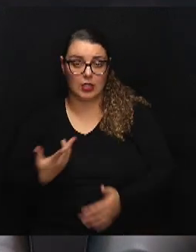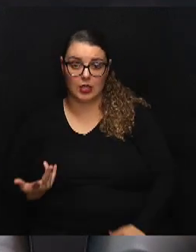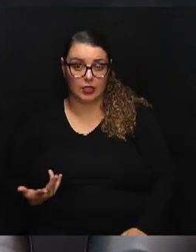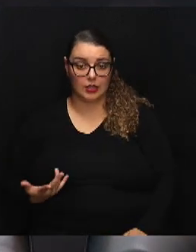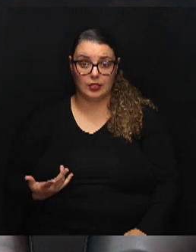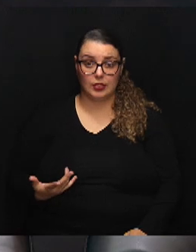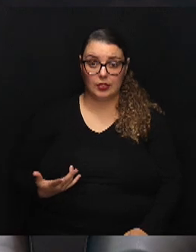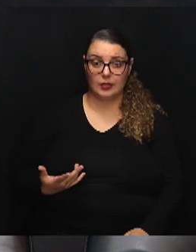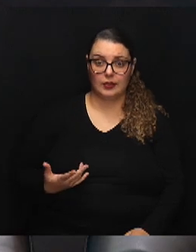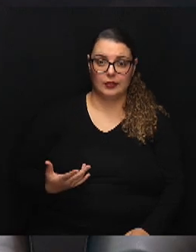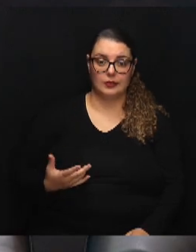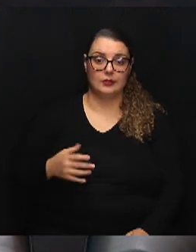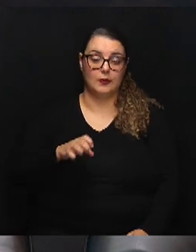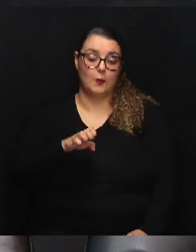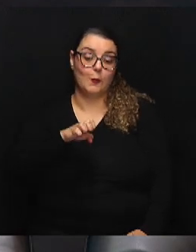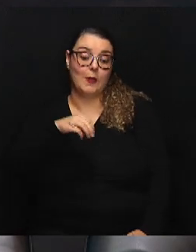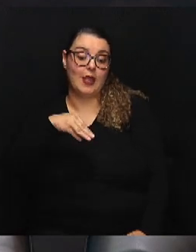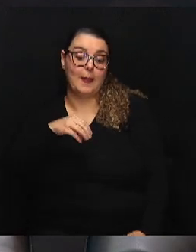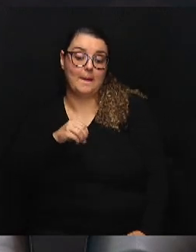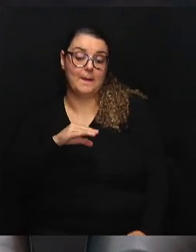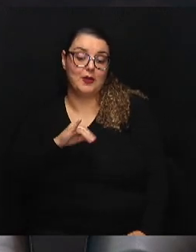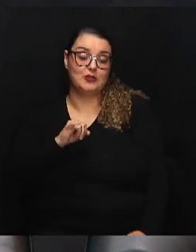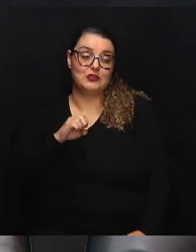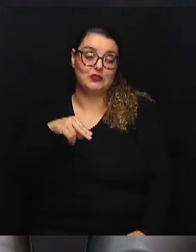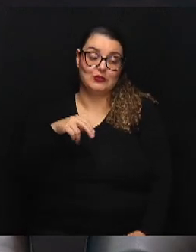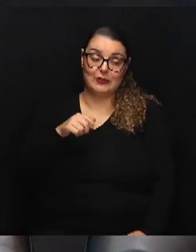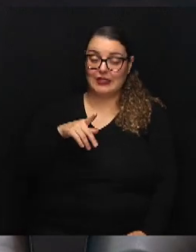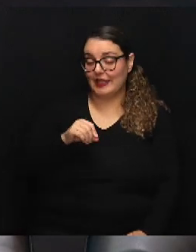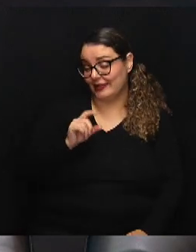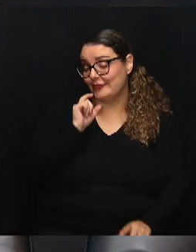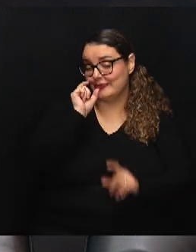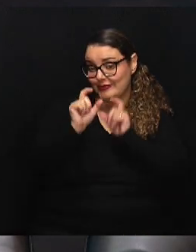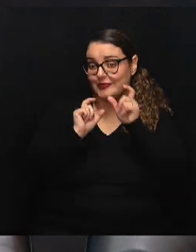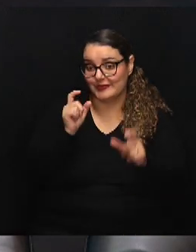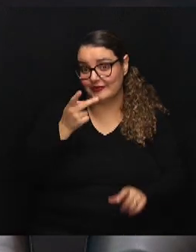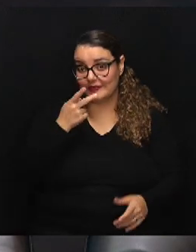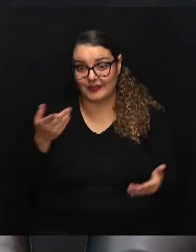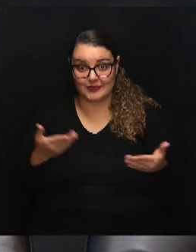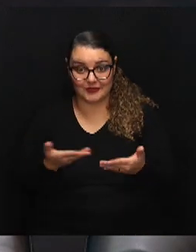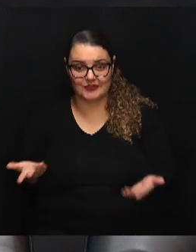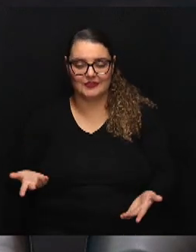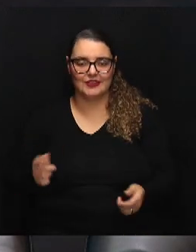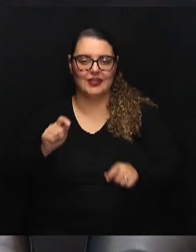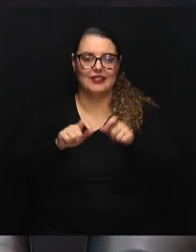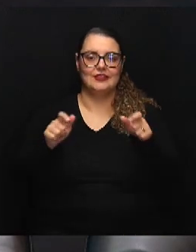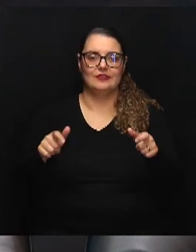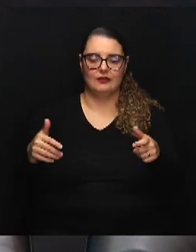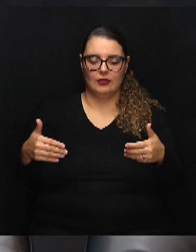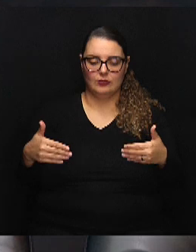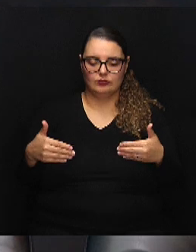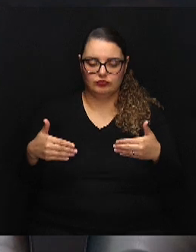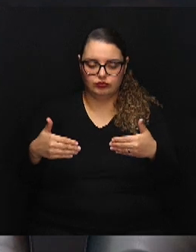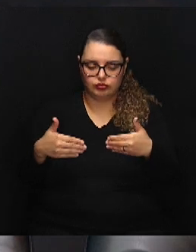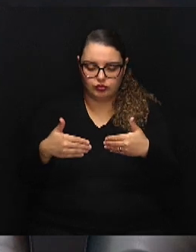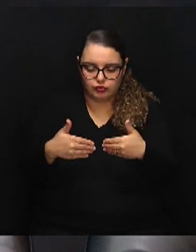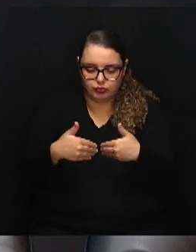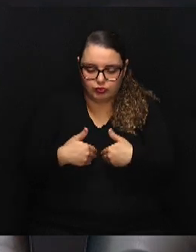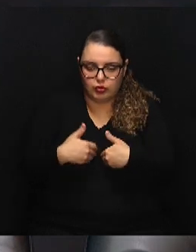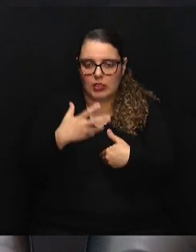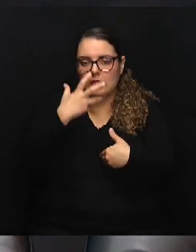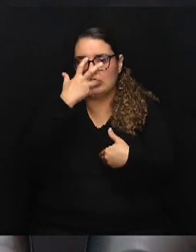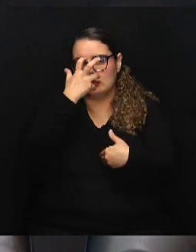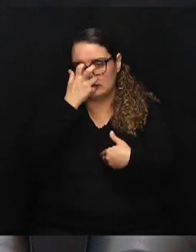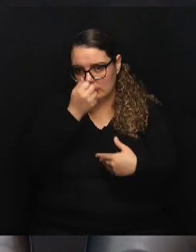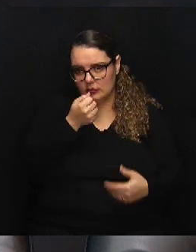né, emocionado nas palavras que falam hoje em dia. E as pessoas acabam se fechando e com isso se